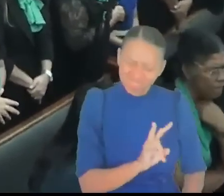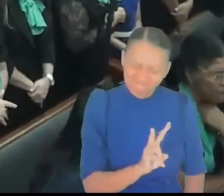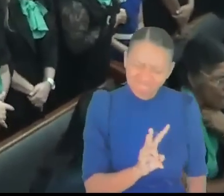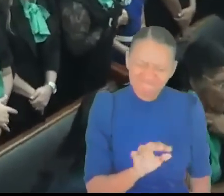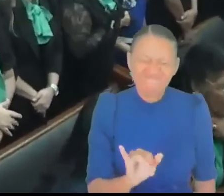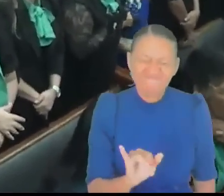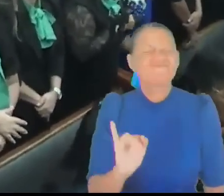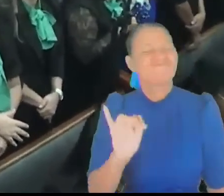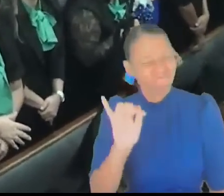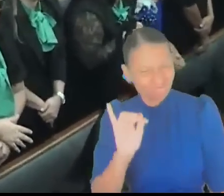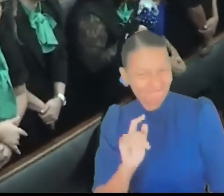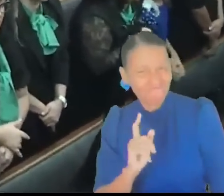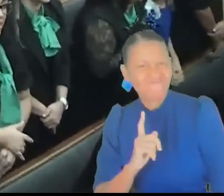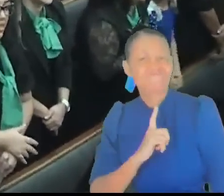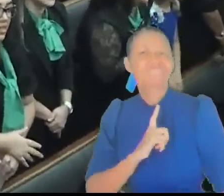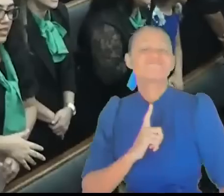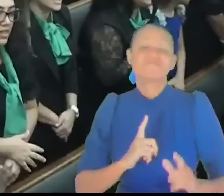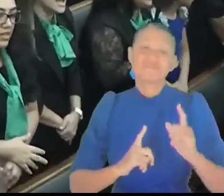Deus é por nós,